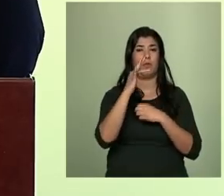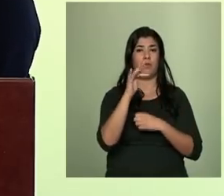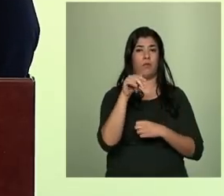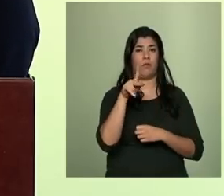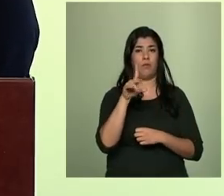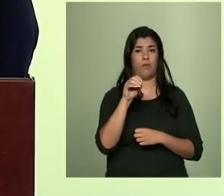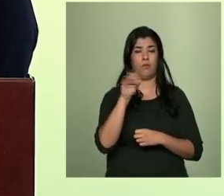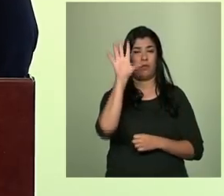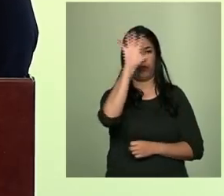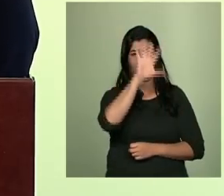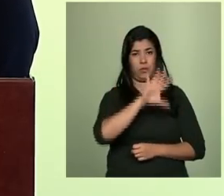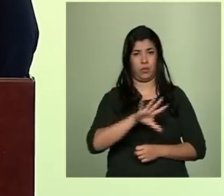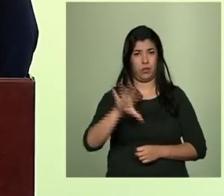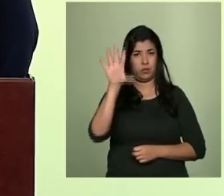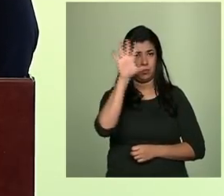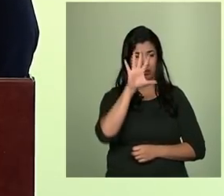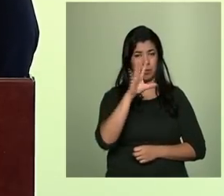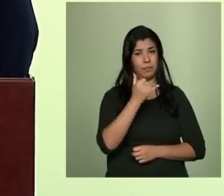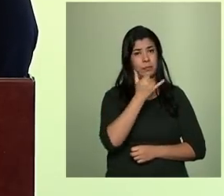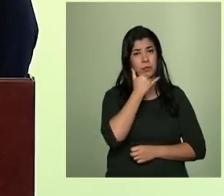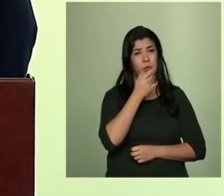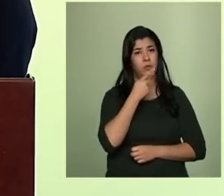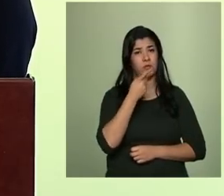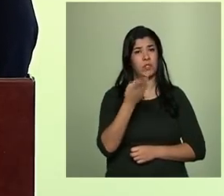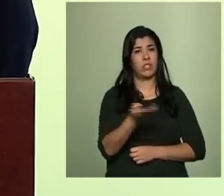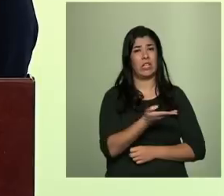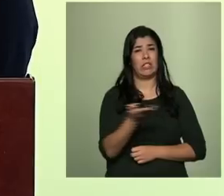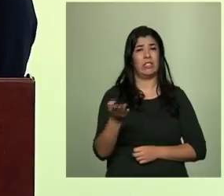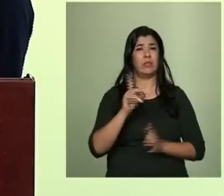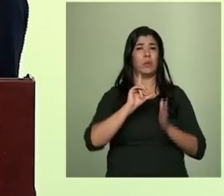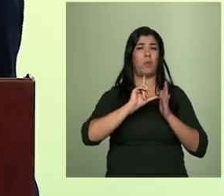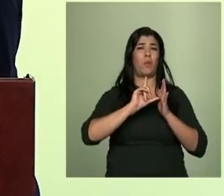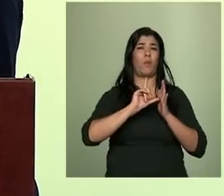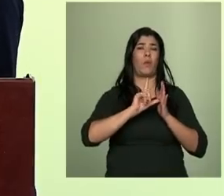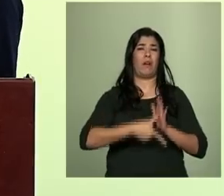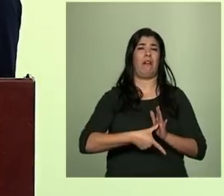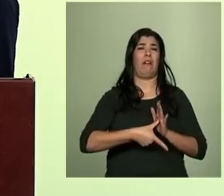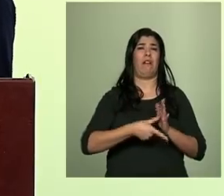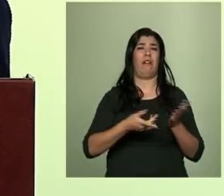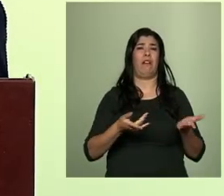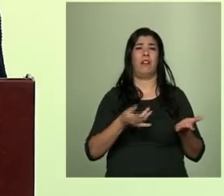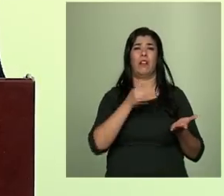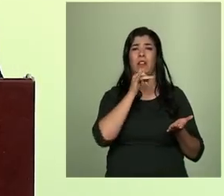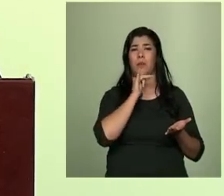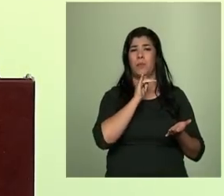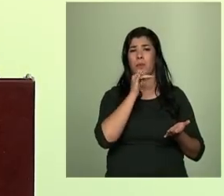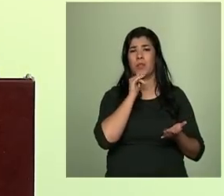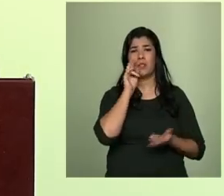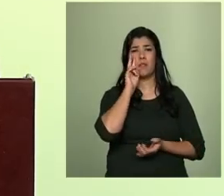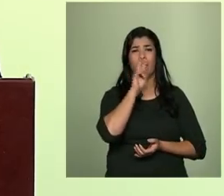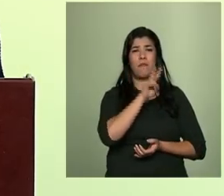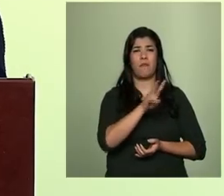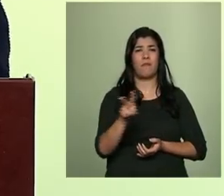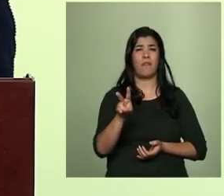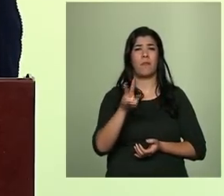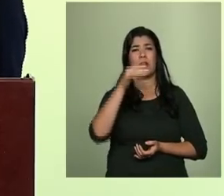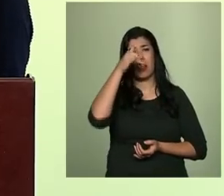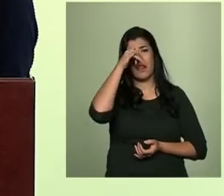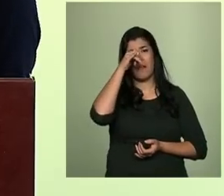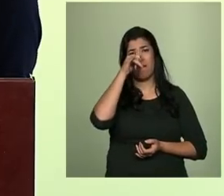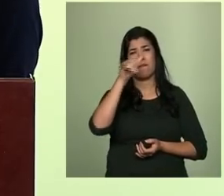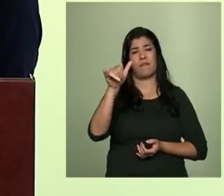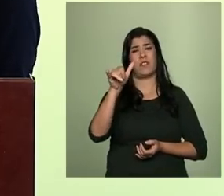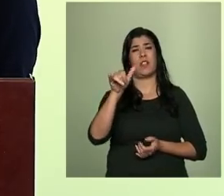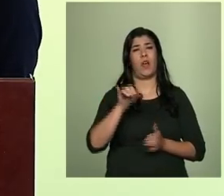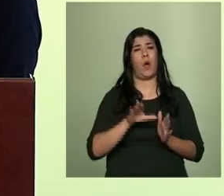que é atraso, e eu chamo isso atraso, quando a gente legisla olhando o combate à biopirataria e não a oportunidade da